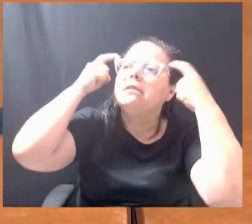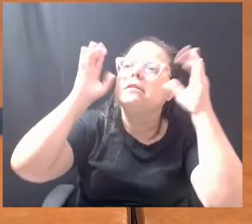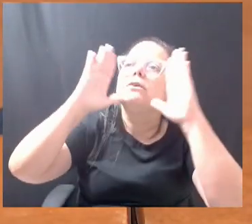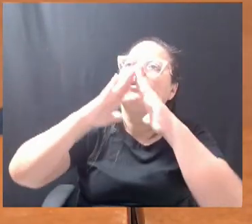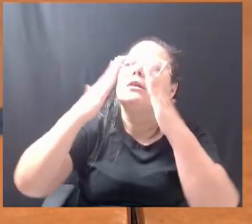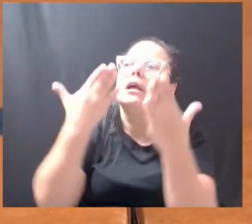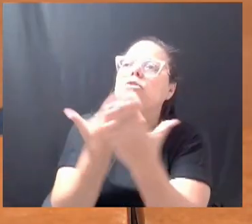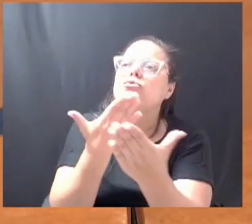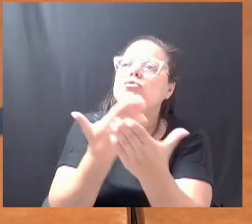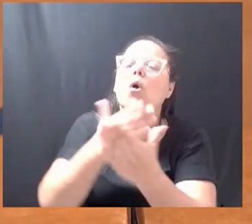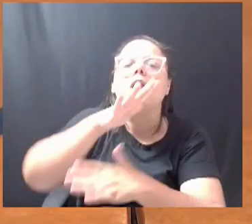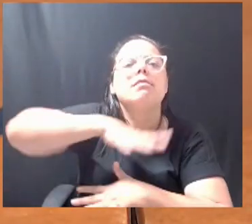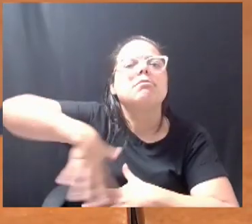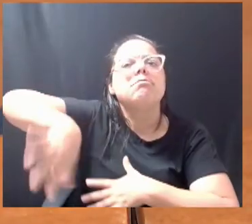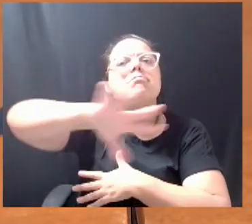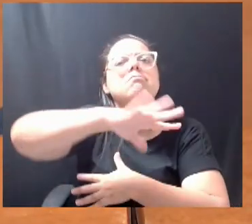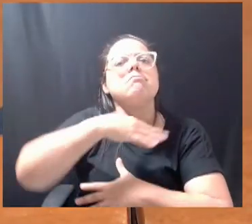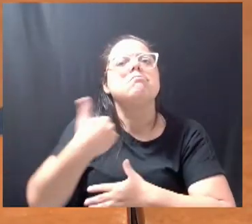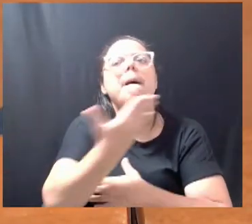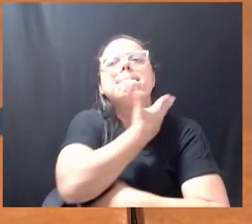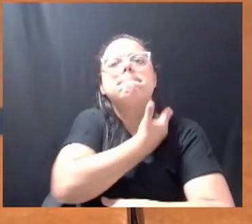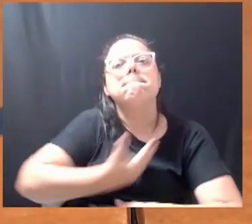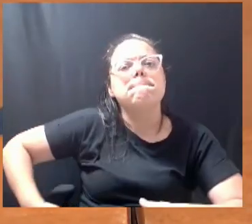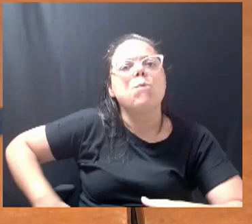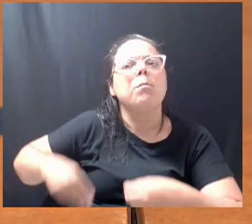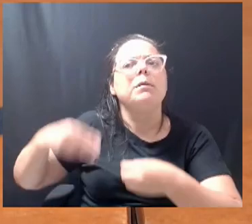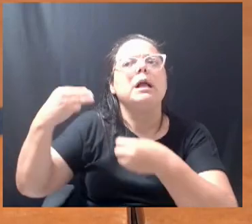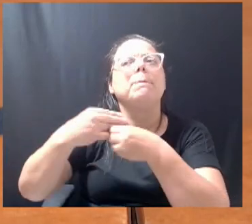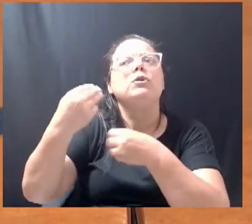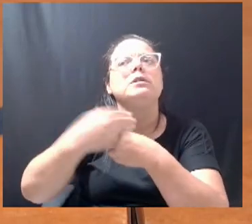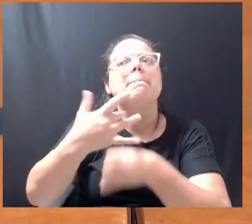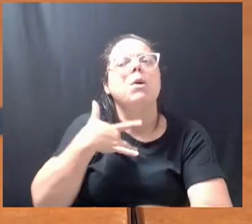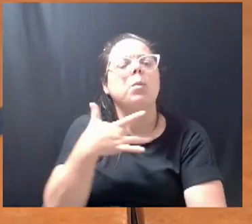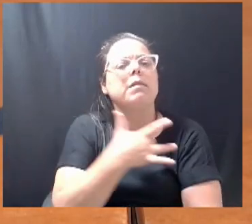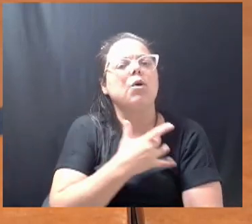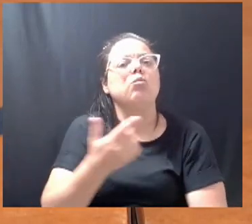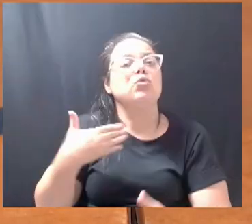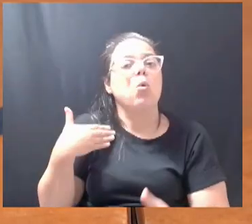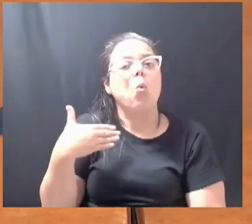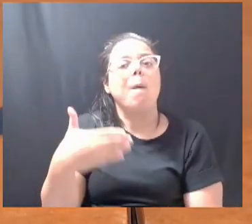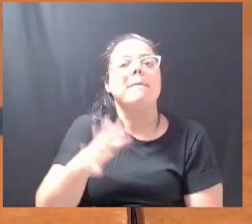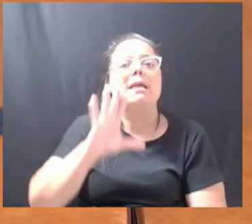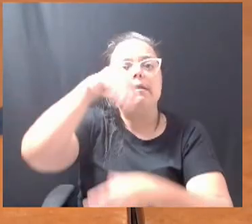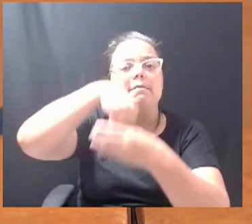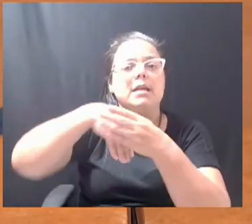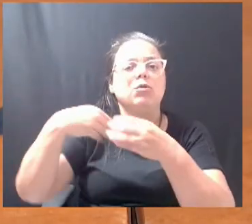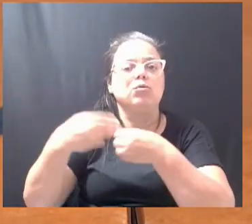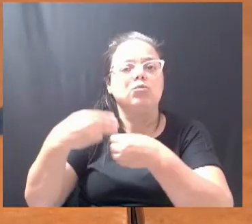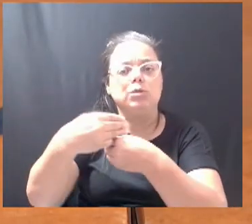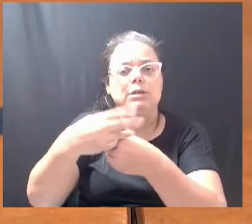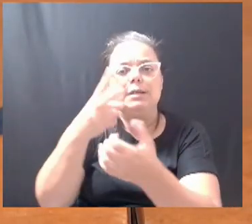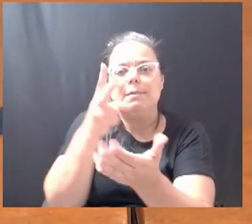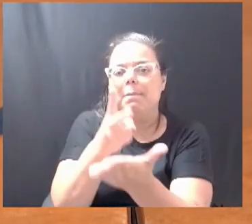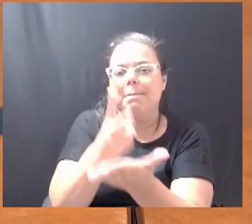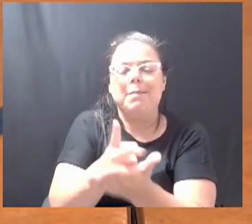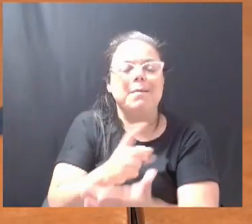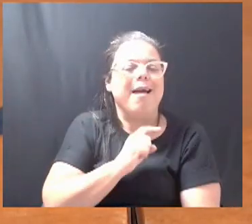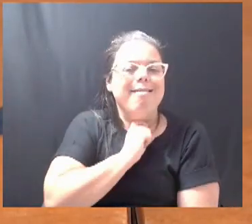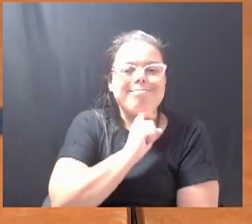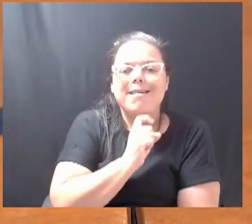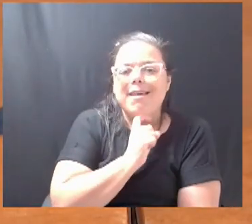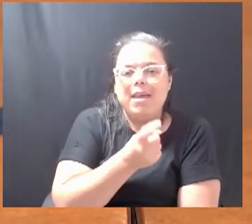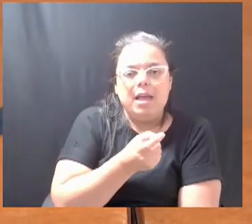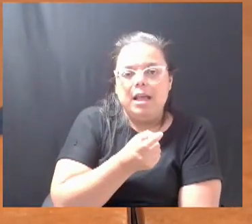pública municipal de saúde. A vida começa no município. Ninguém, quando está doente, bate no Ministério